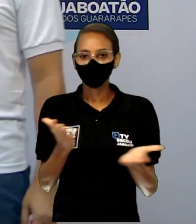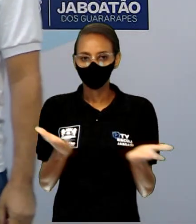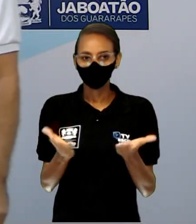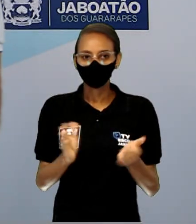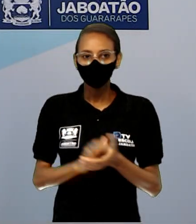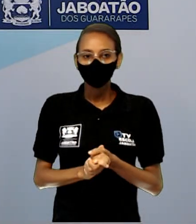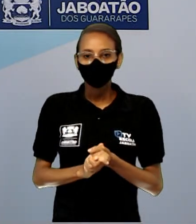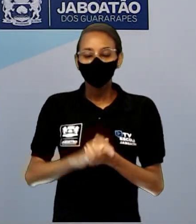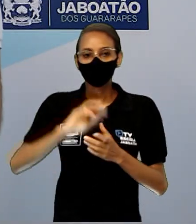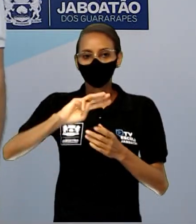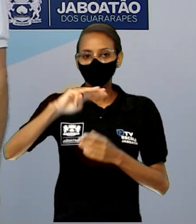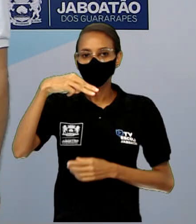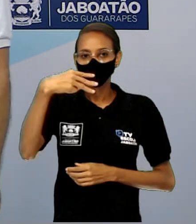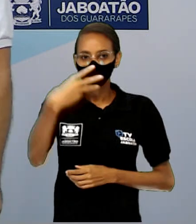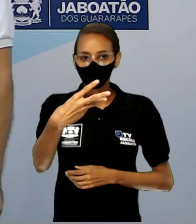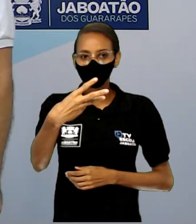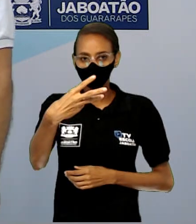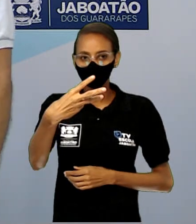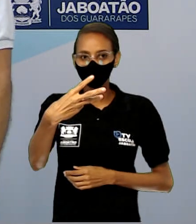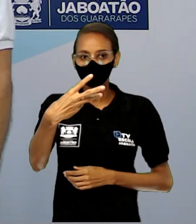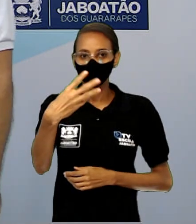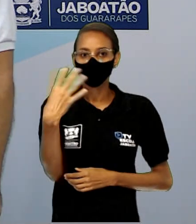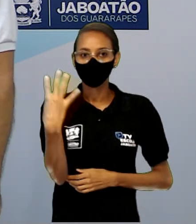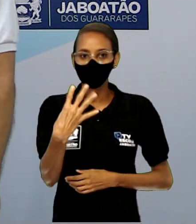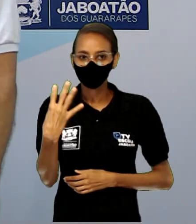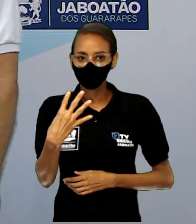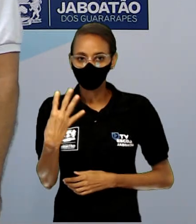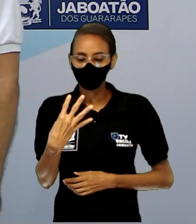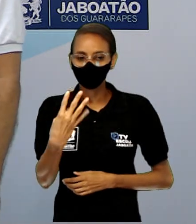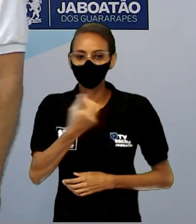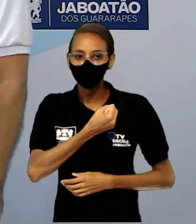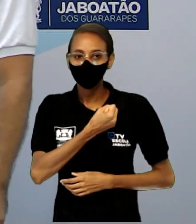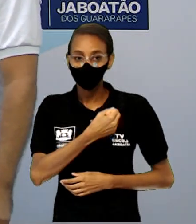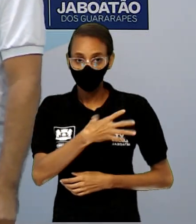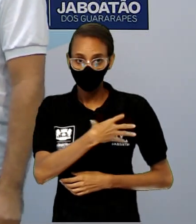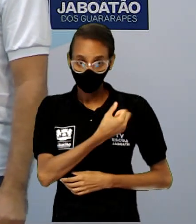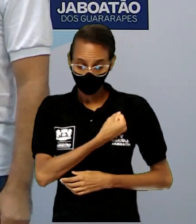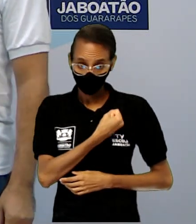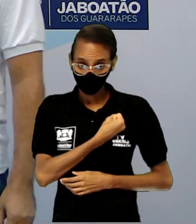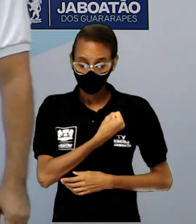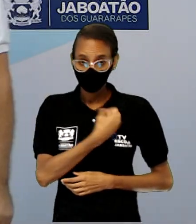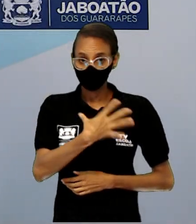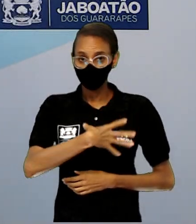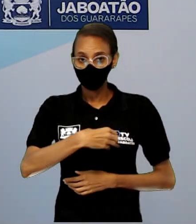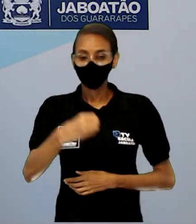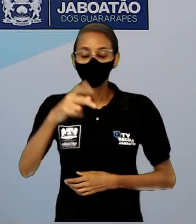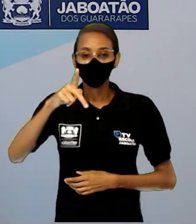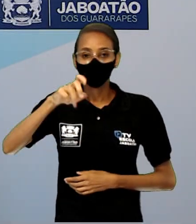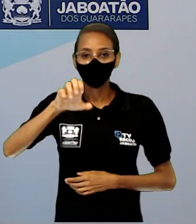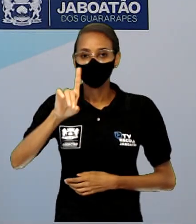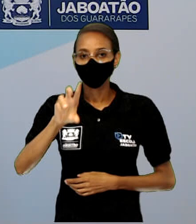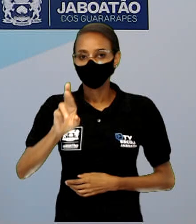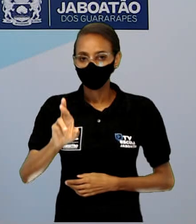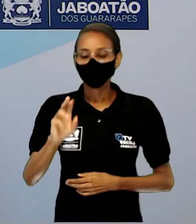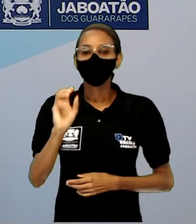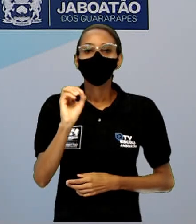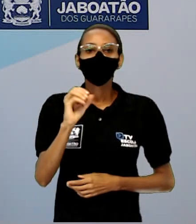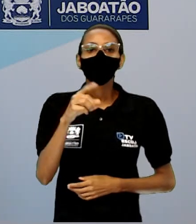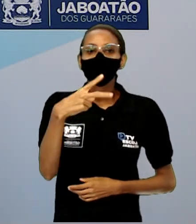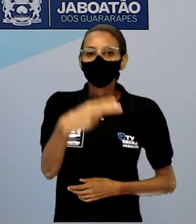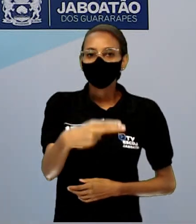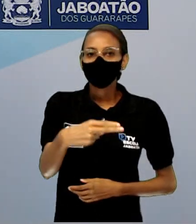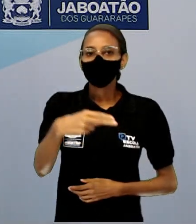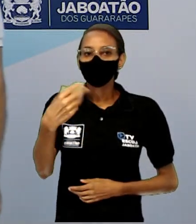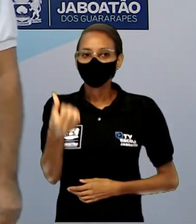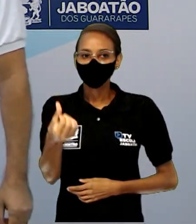aí. X ao quadrado mais 2x menos 35 igual a 0. Só que essa equação, não é? Você